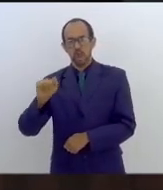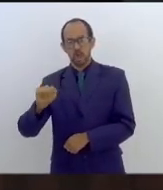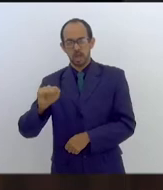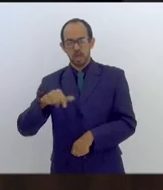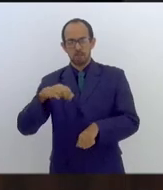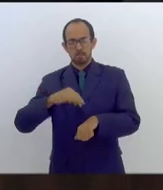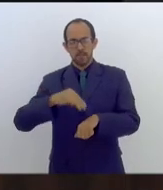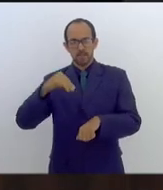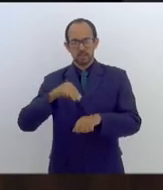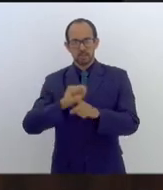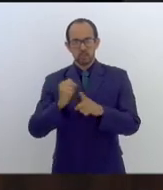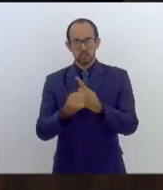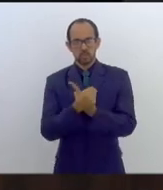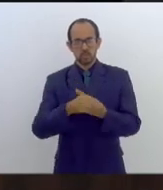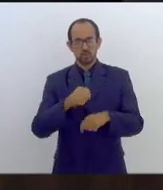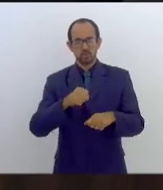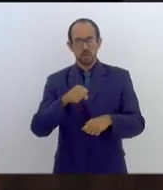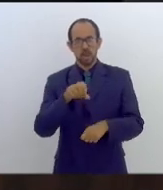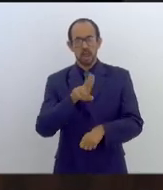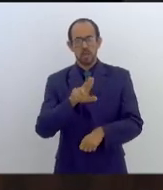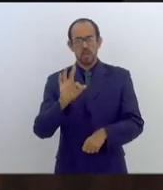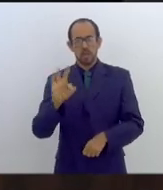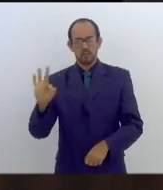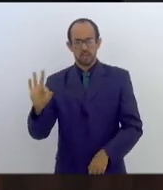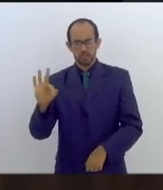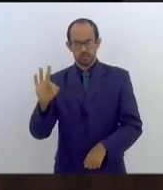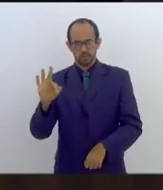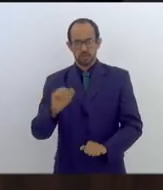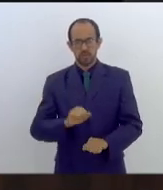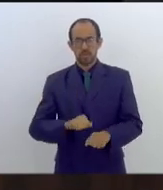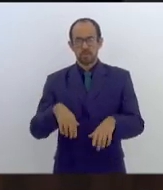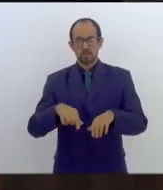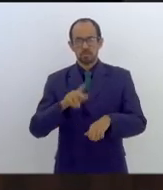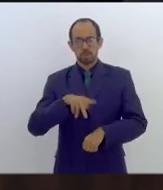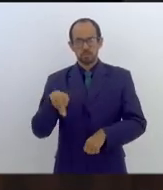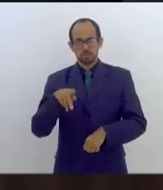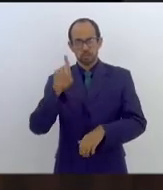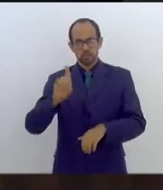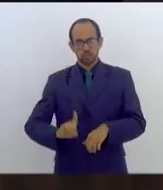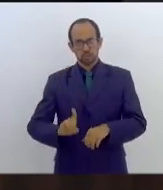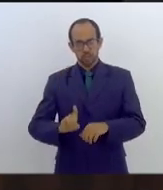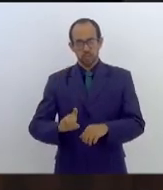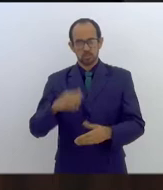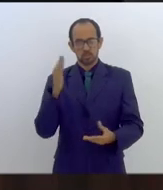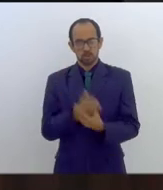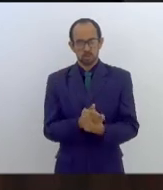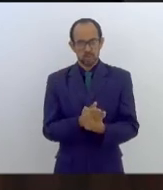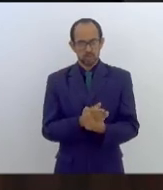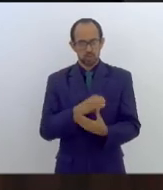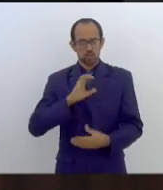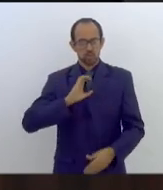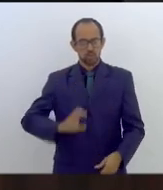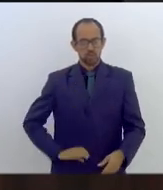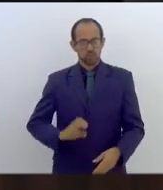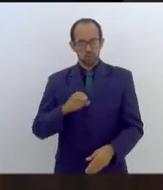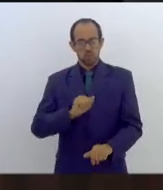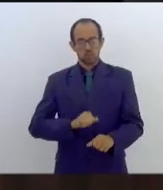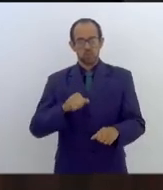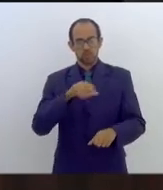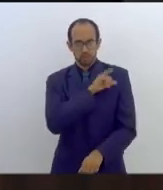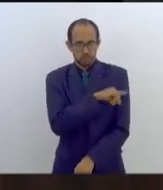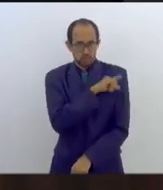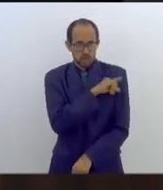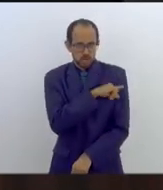Ciências Sociais pela Universidade Federal Fluminense professor de direito processual civil da escola da magistratura do Estado do Rio de Janeiro